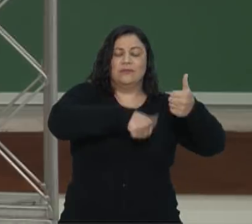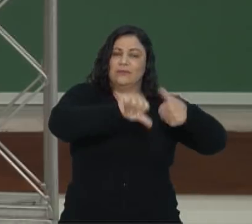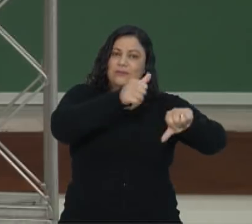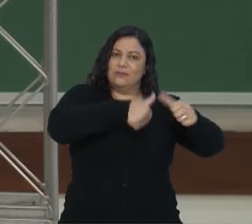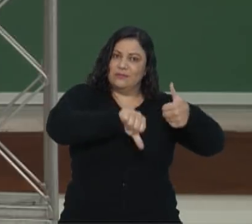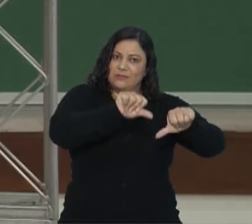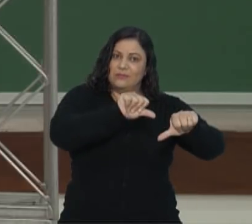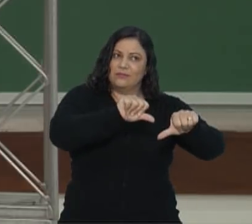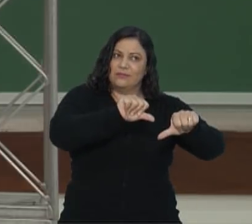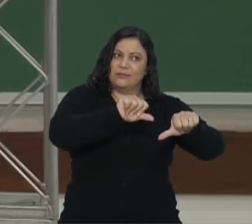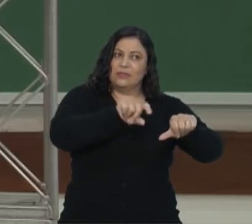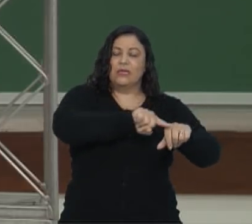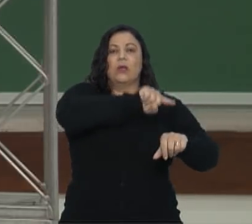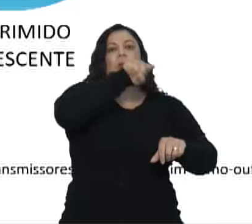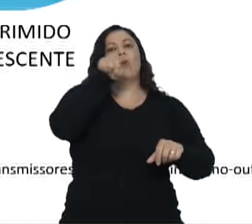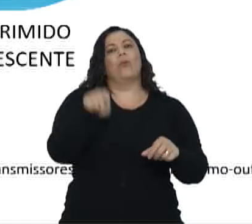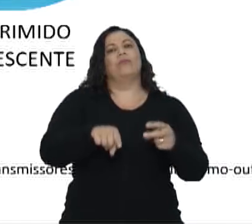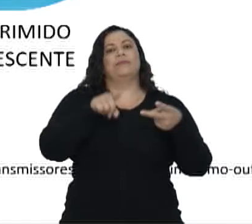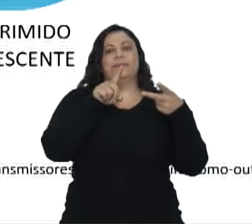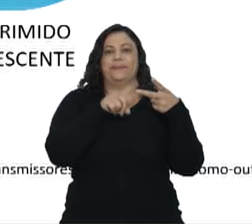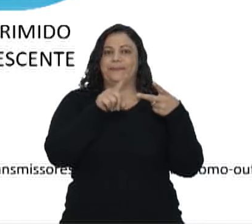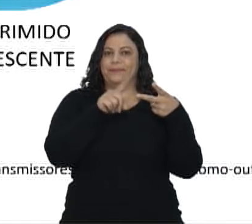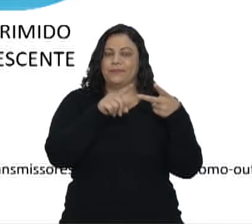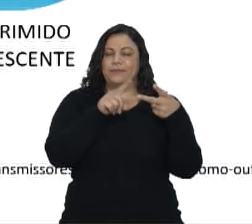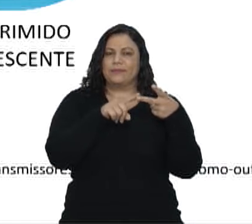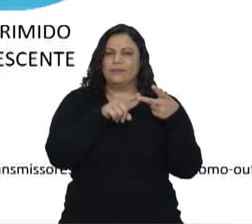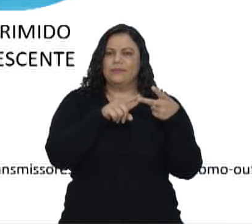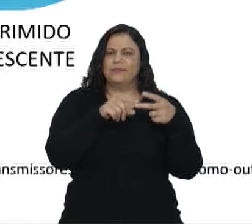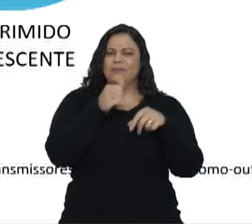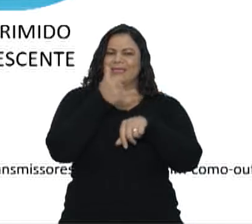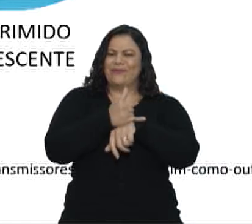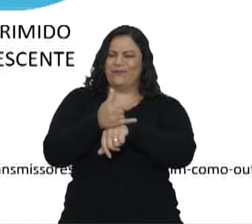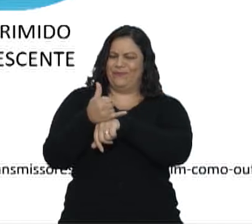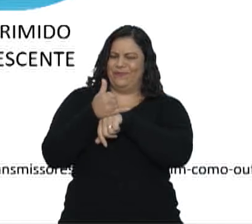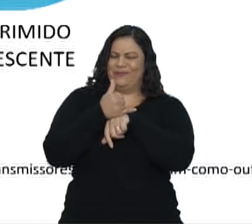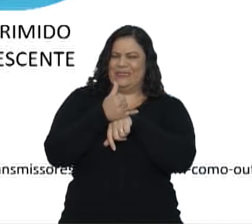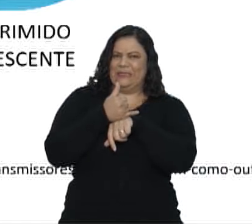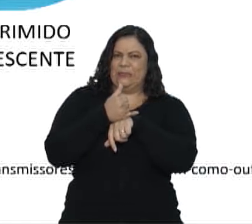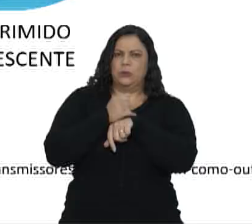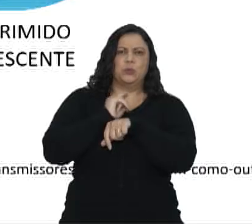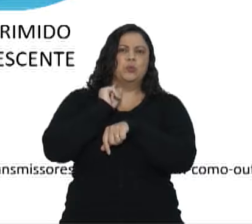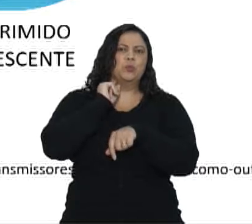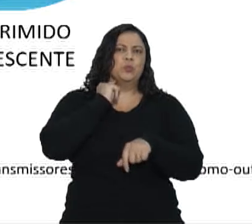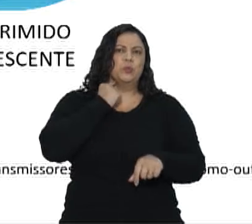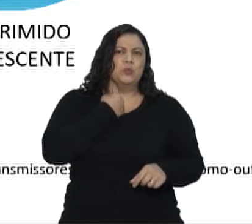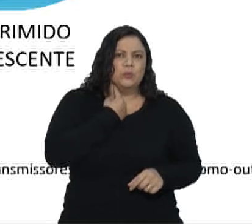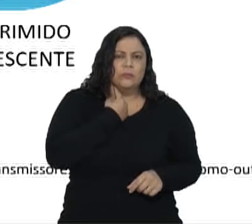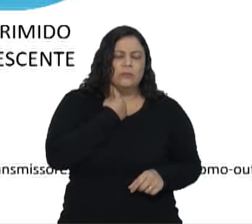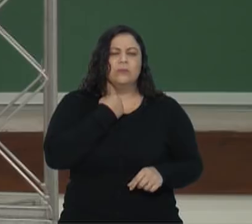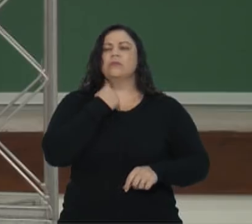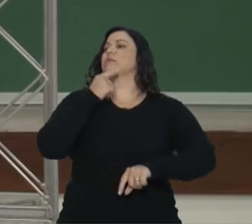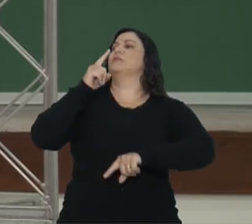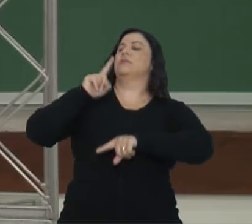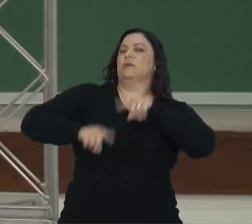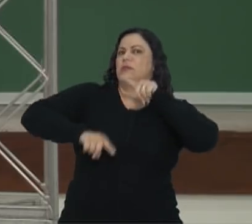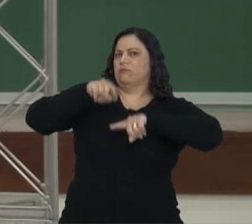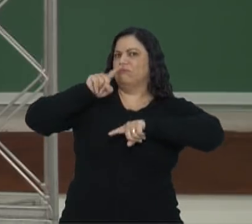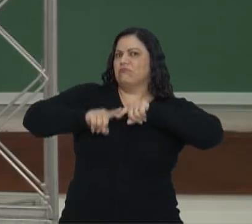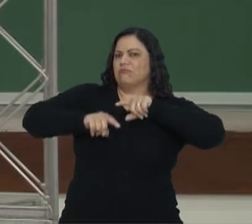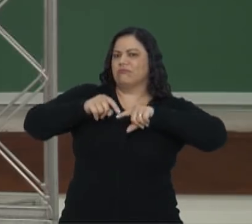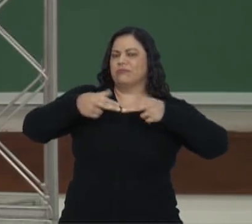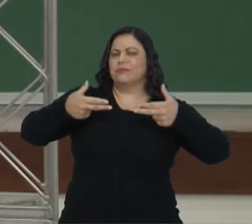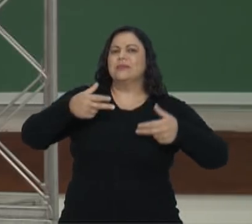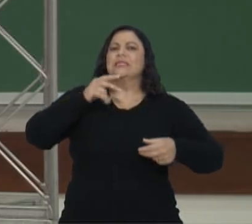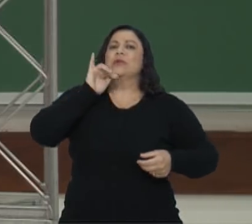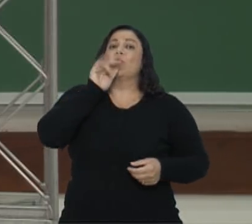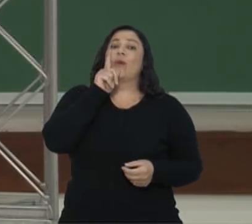alimentos. Olha uma outra situação, a formação da ferrugem. Então, alguns objetos que ficam em contato com a